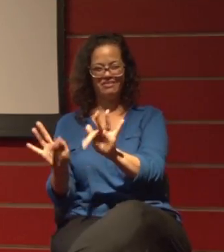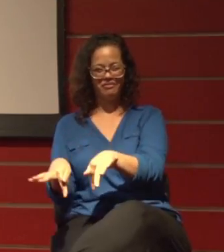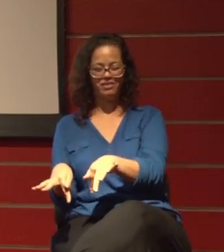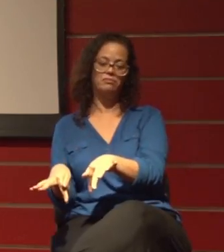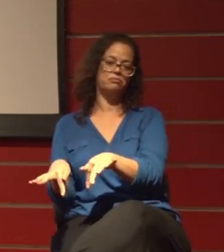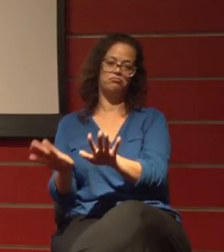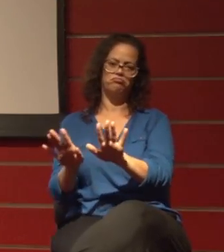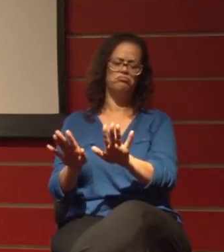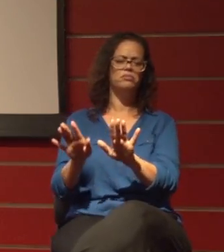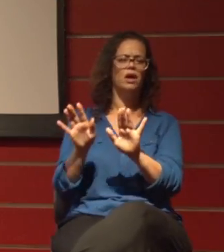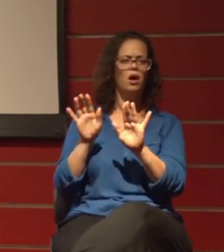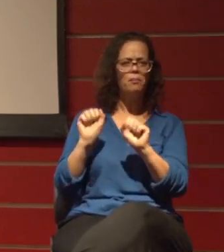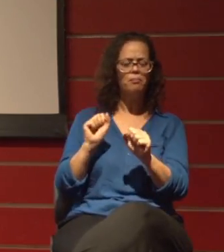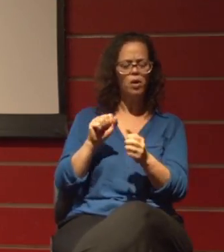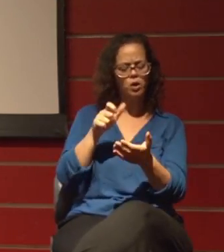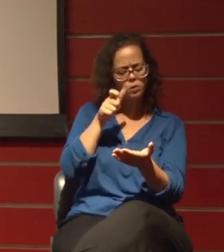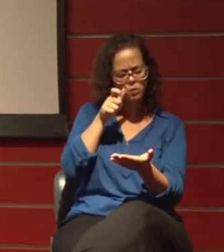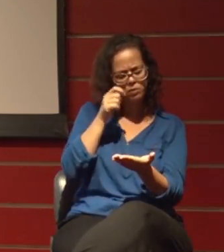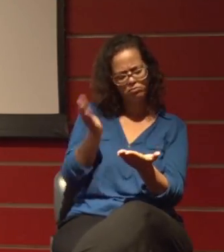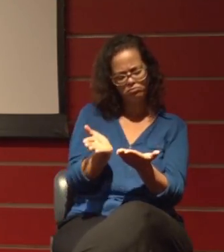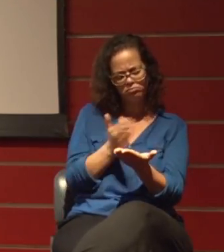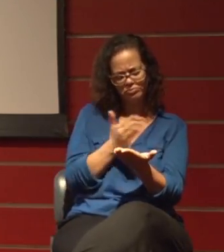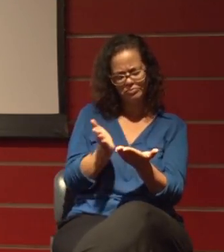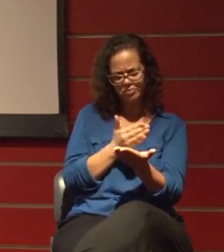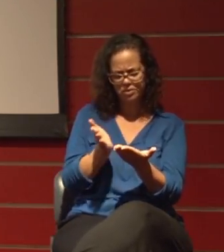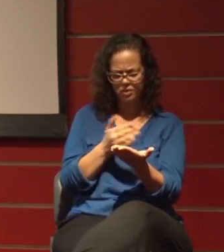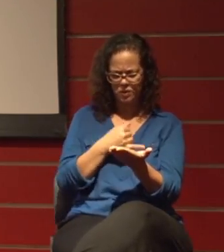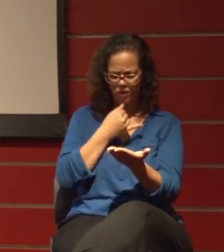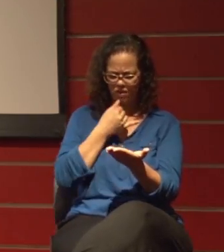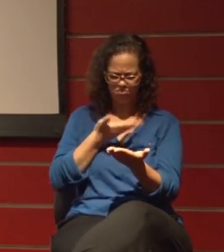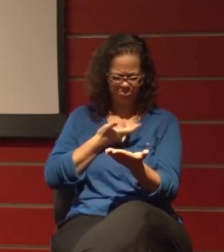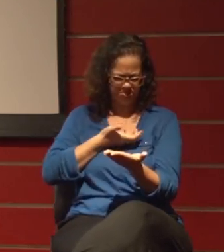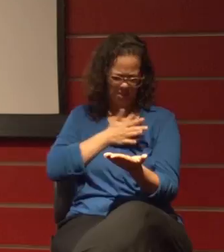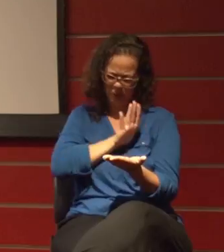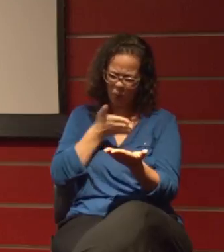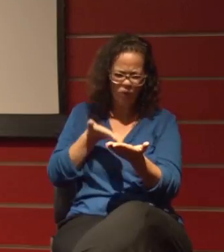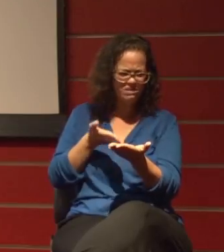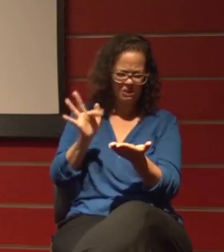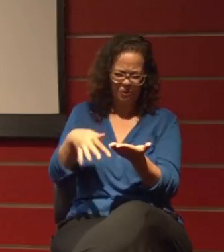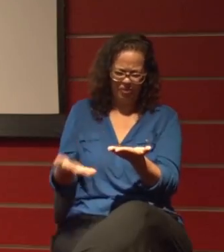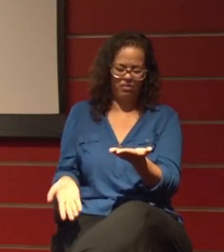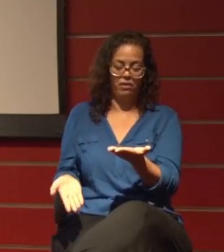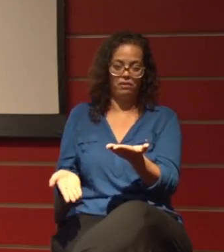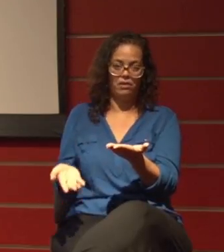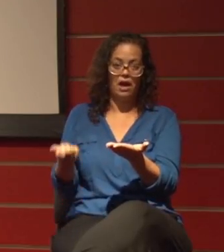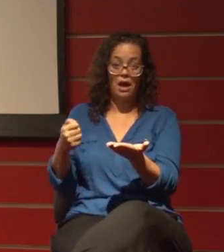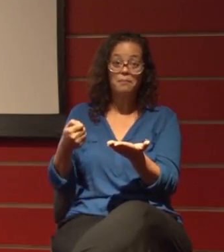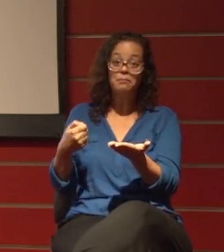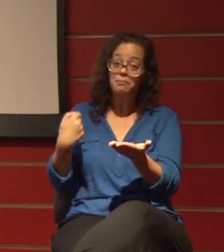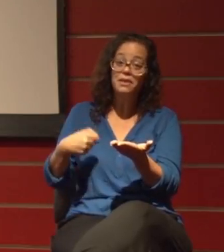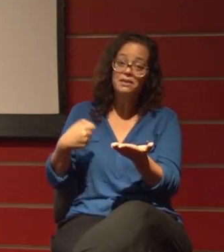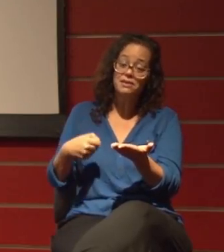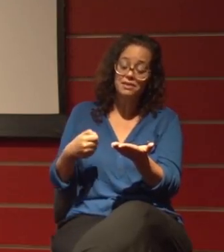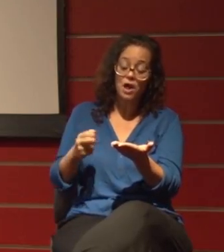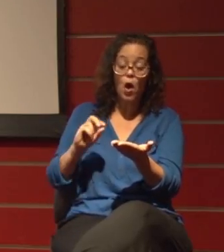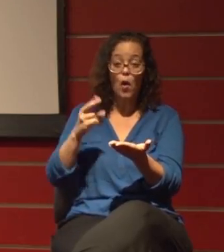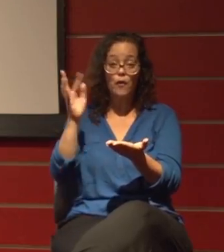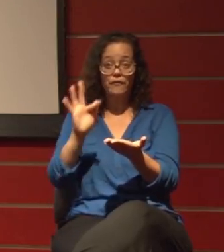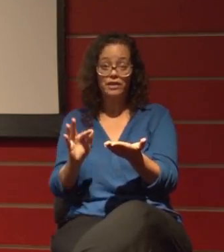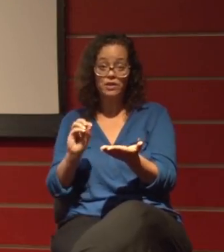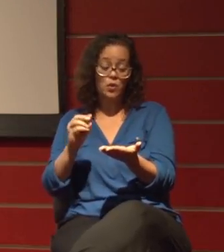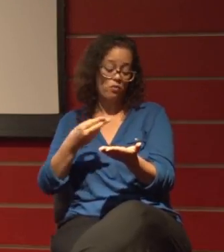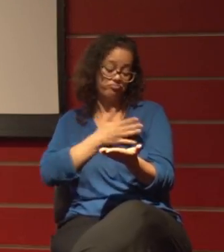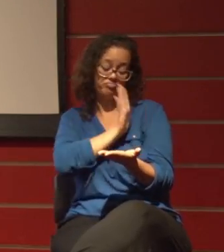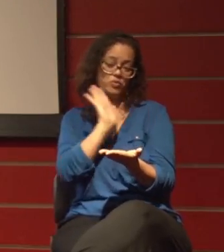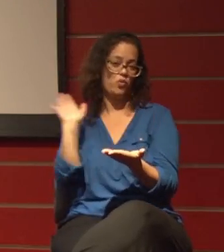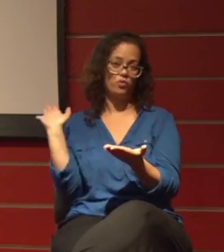livro também frustrado né não é aquilo mas algo tem que acontecer você tem que dar algo para ele né você tem que dar algo a partir